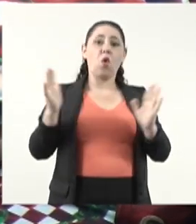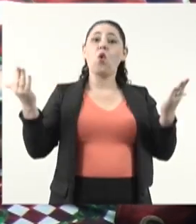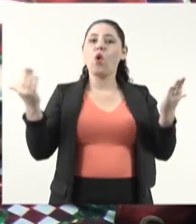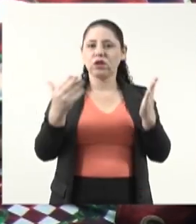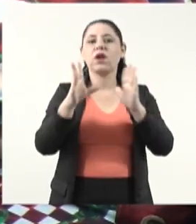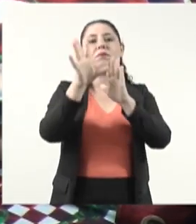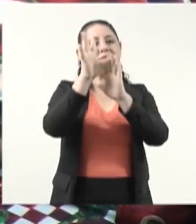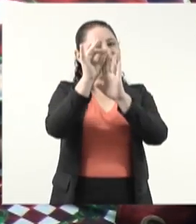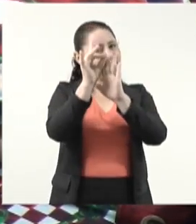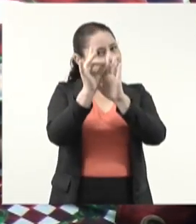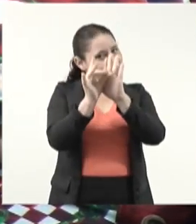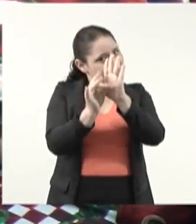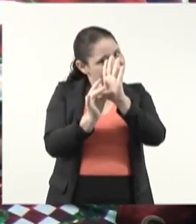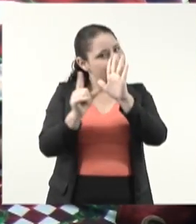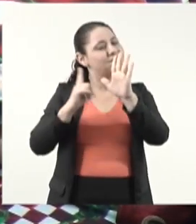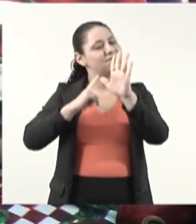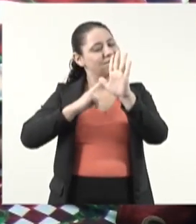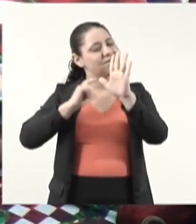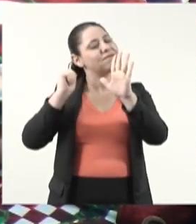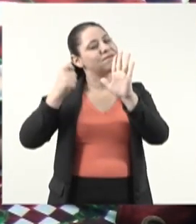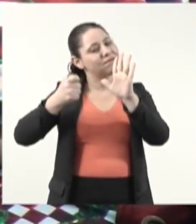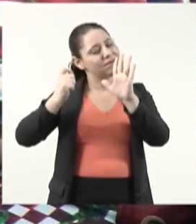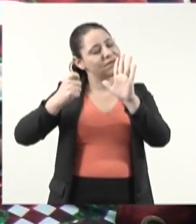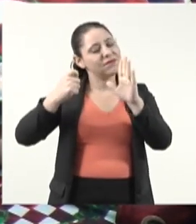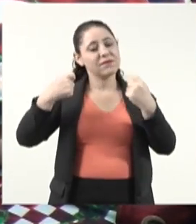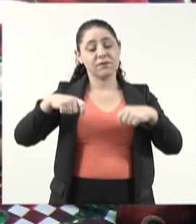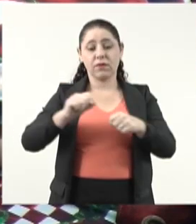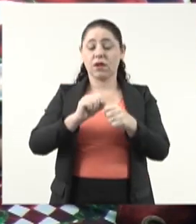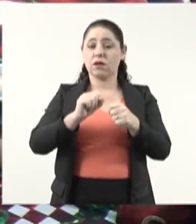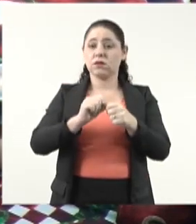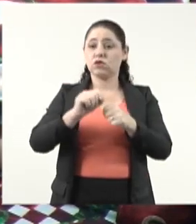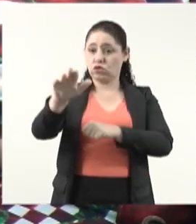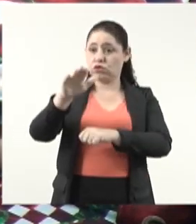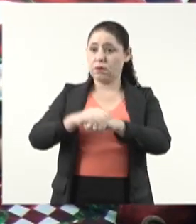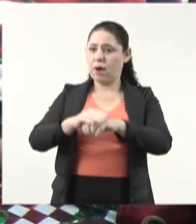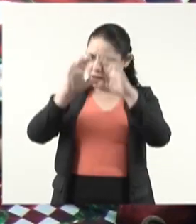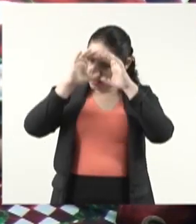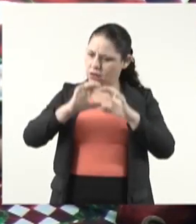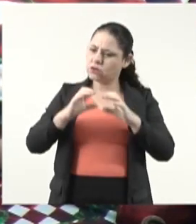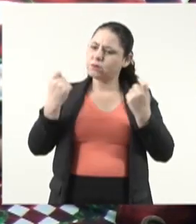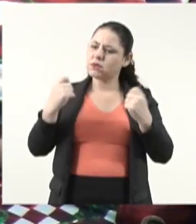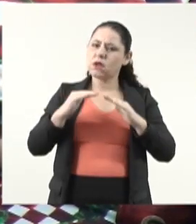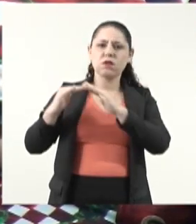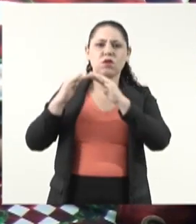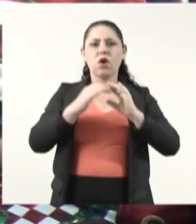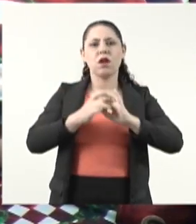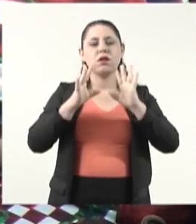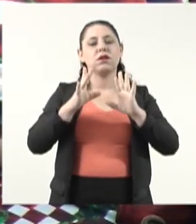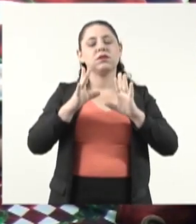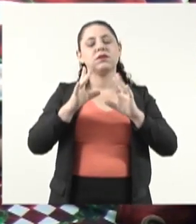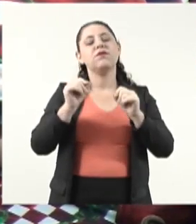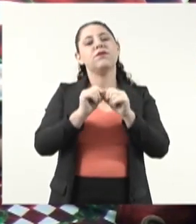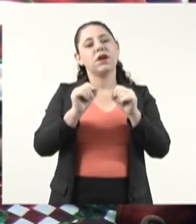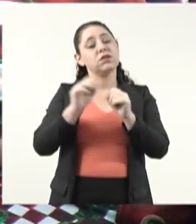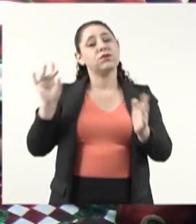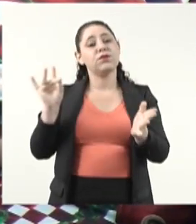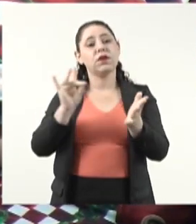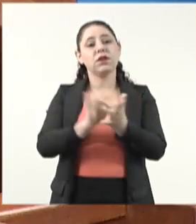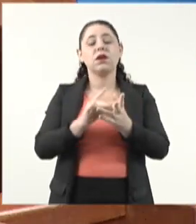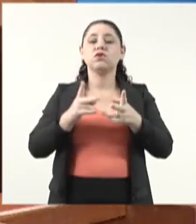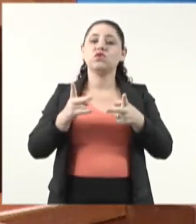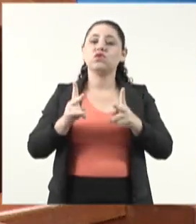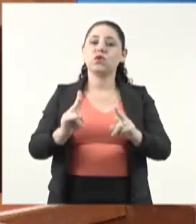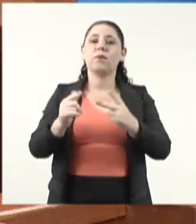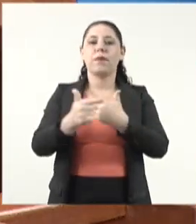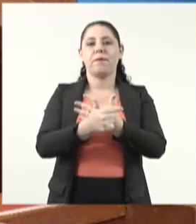tipificada, e a gente precisa então fazer atos como esse para que a nossa democracia efetivamente se consolide, né, no